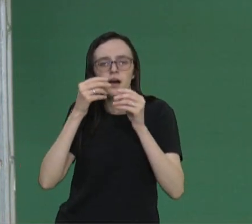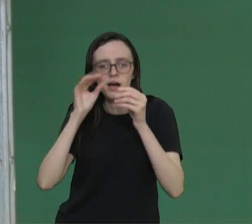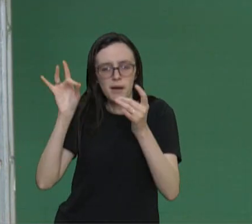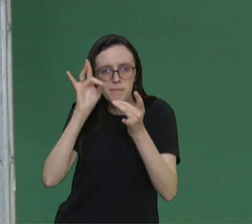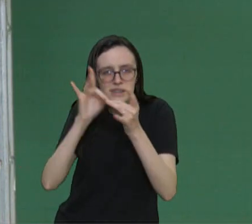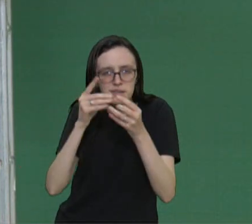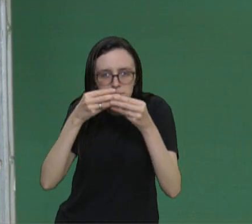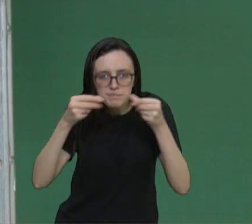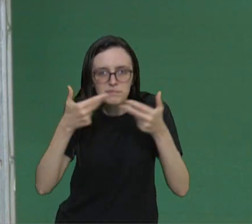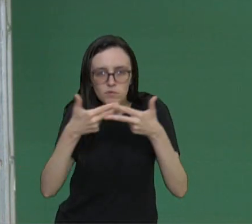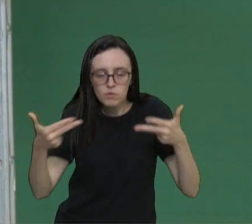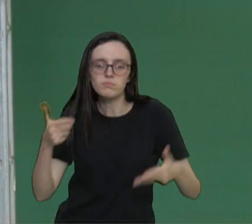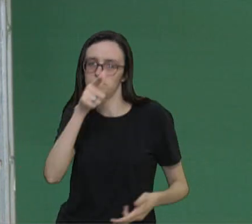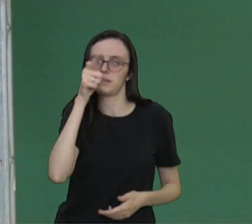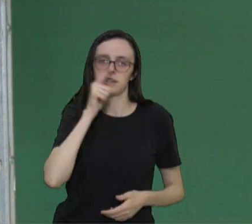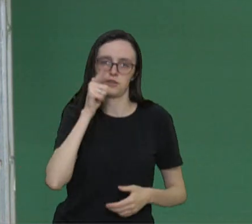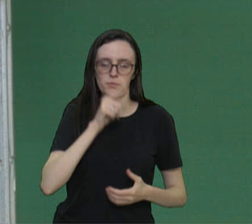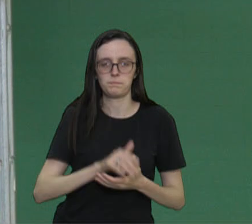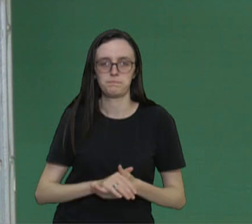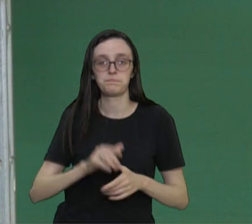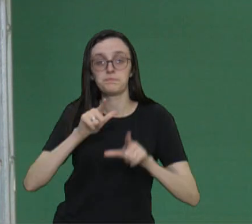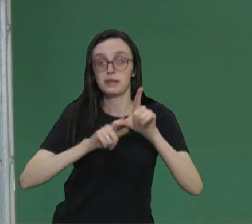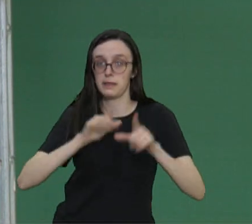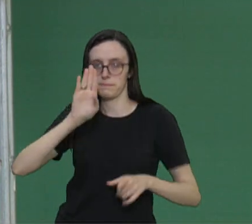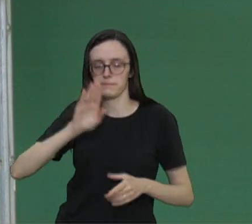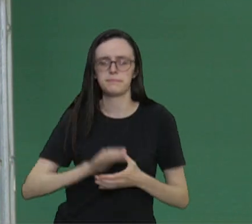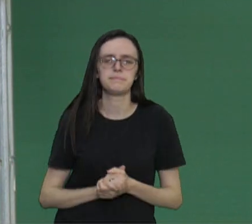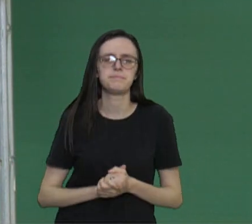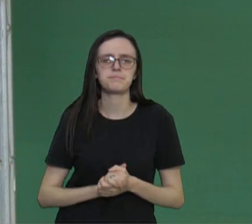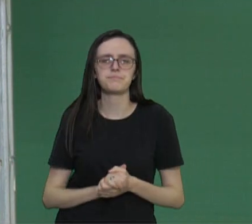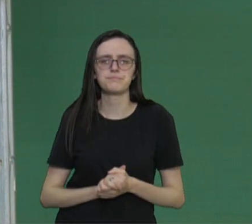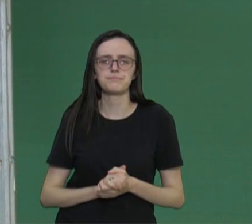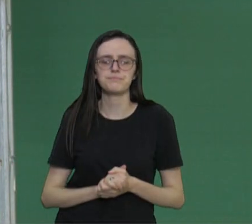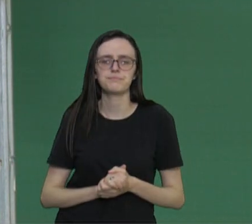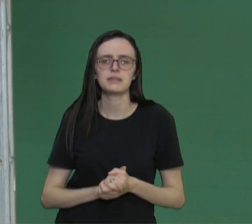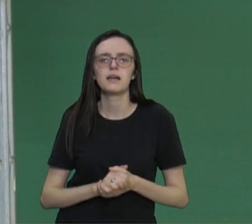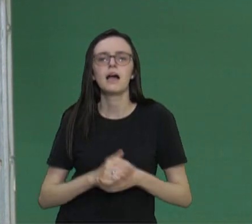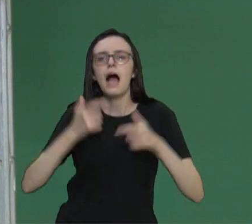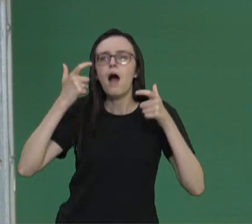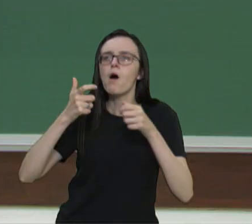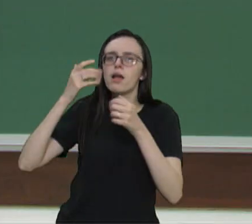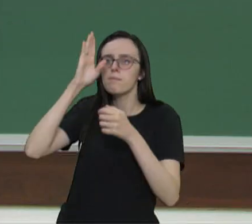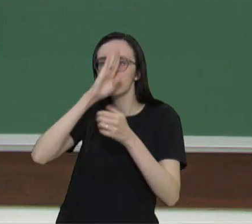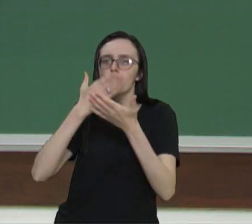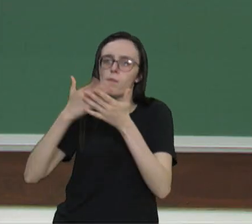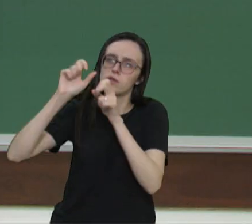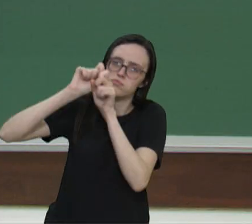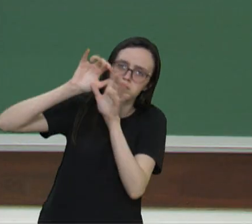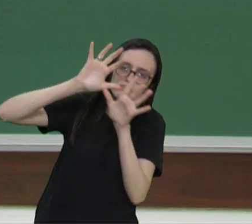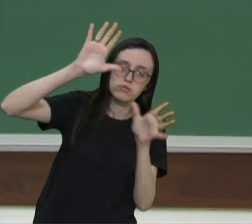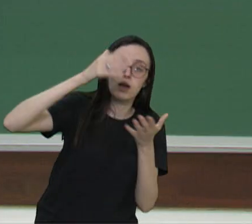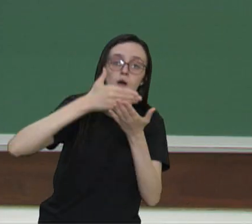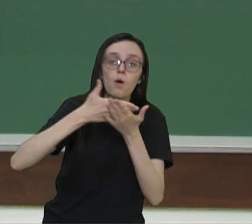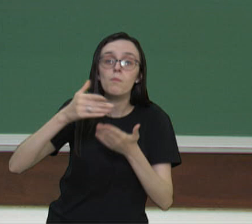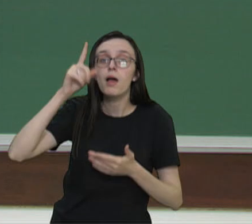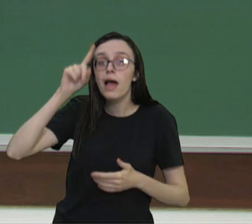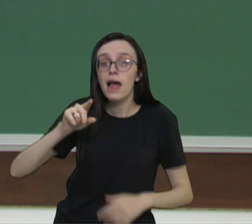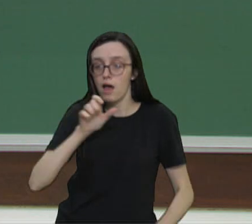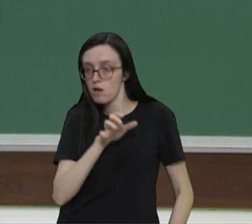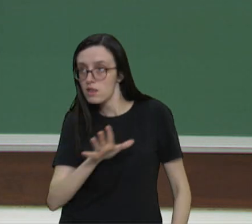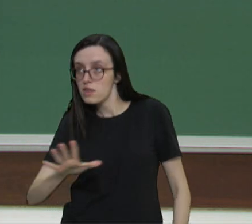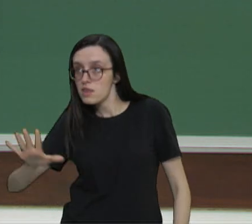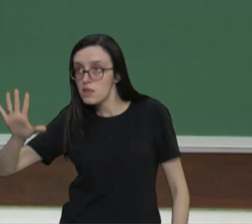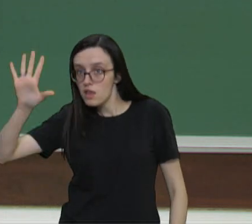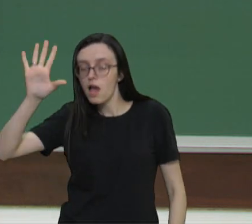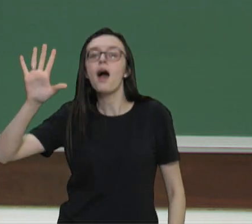acertou. Letra B. A partir de qual região o Brasil passou a ser povoado? Se você colocou que foi a partir do